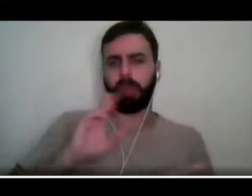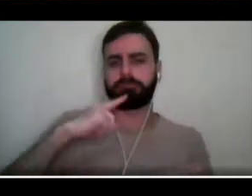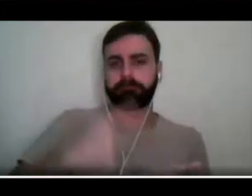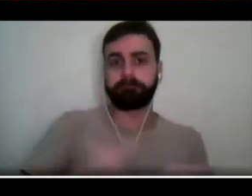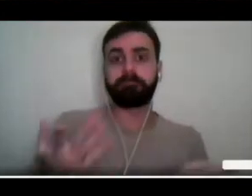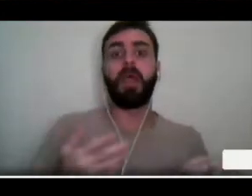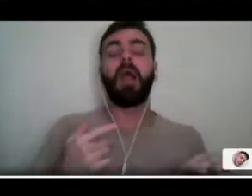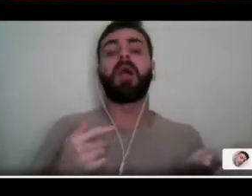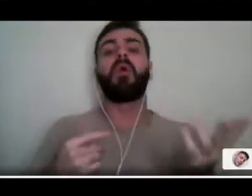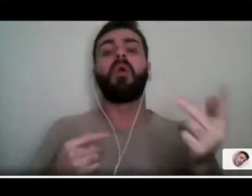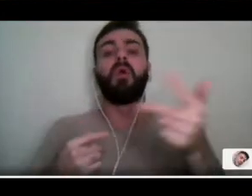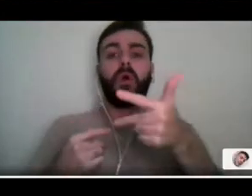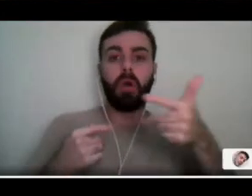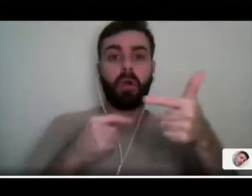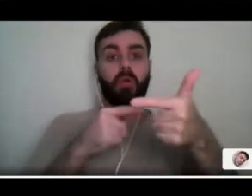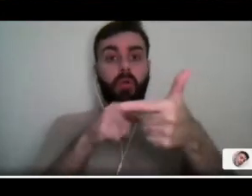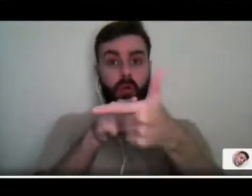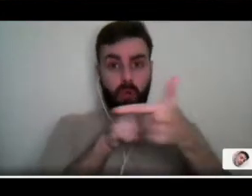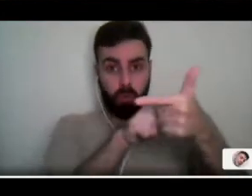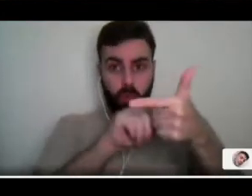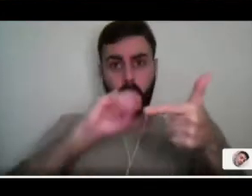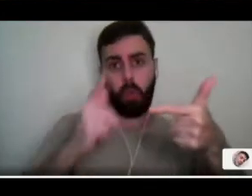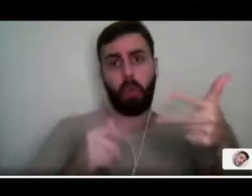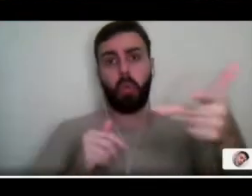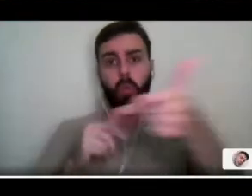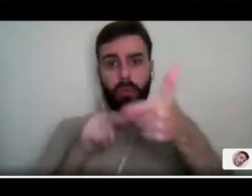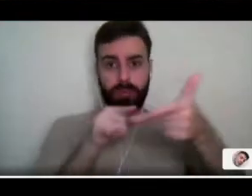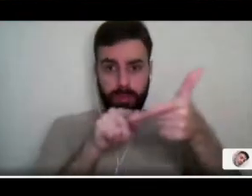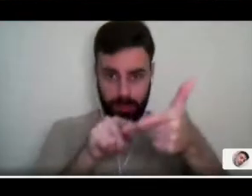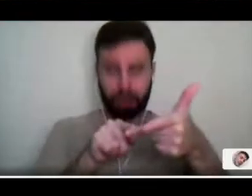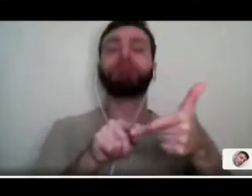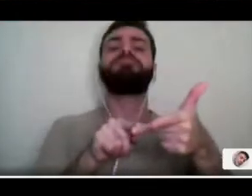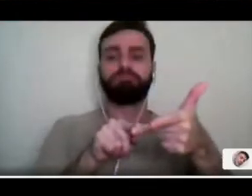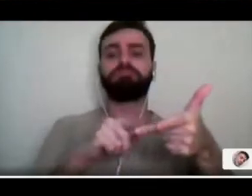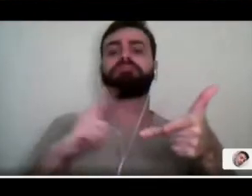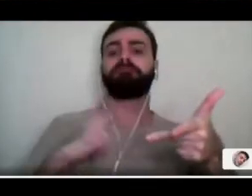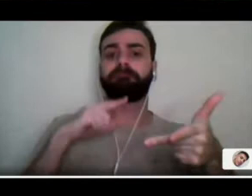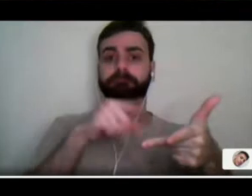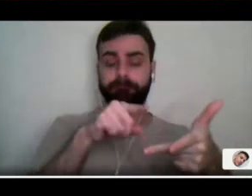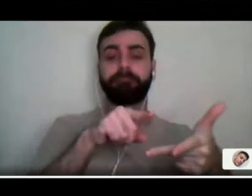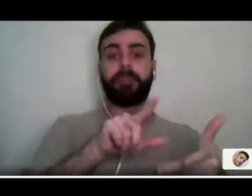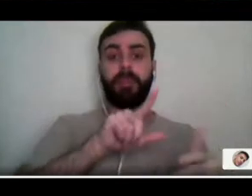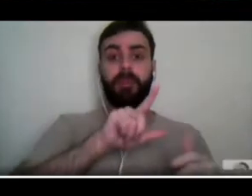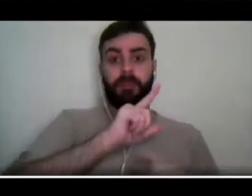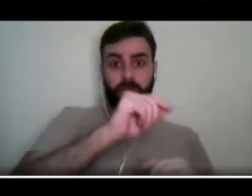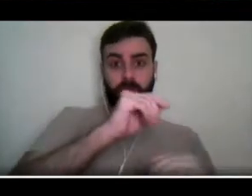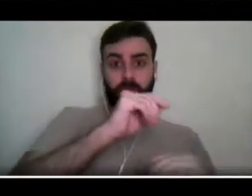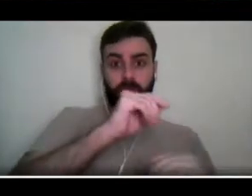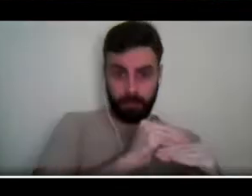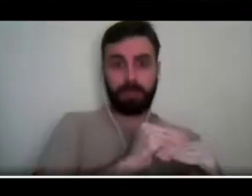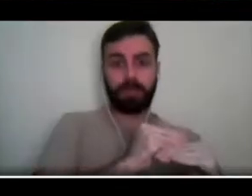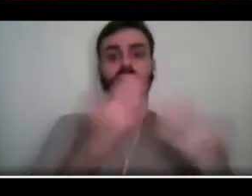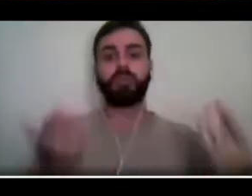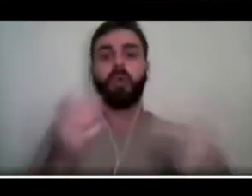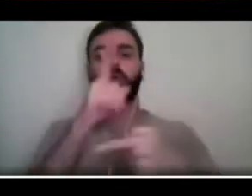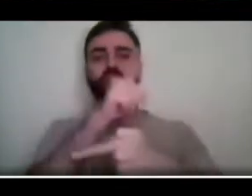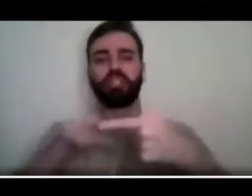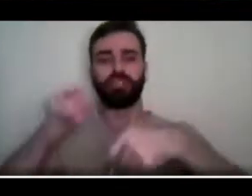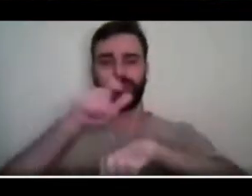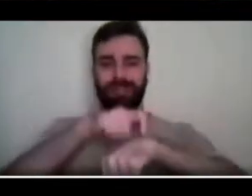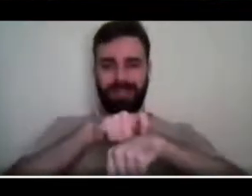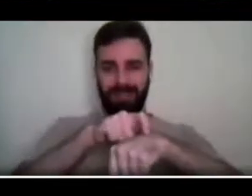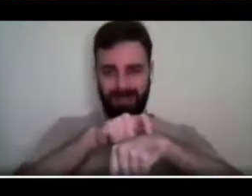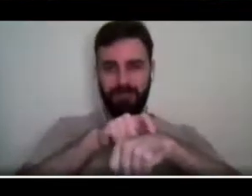2 dimensões, a velocidade média continua sendo agora o vetor deslocamento dividido pelo intervalo de tempo.